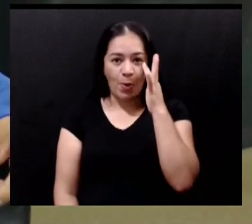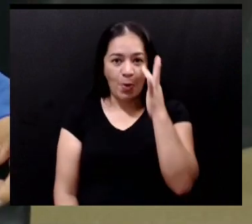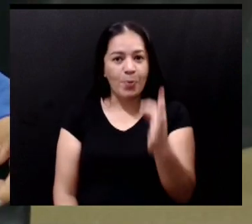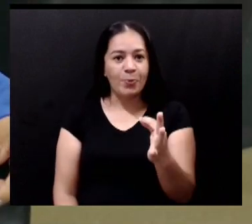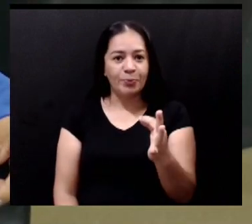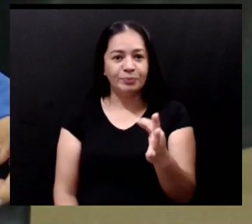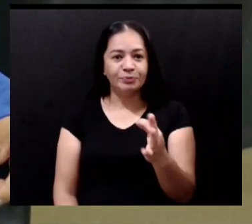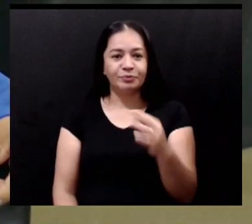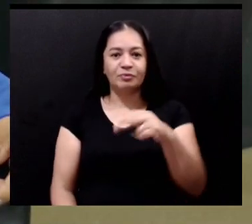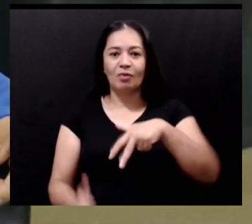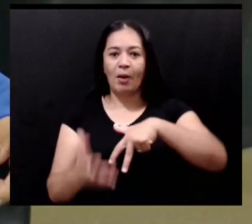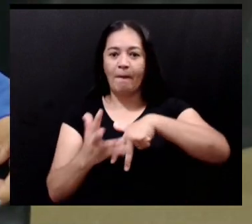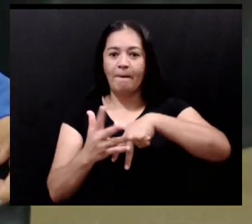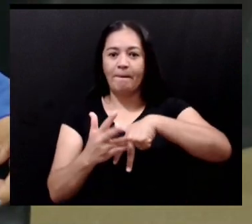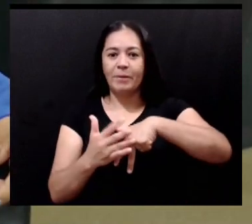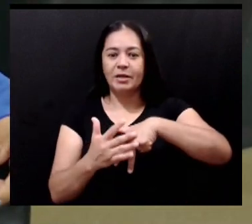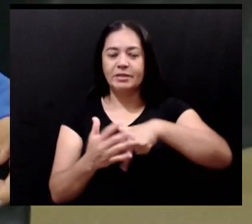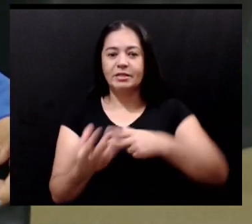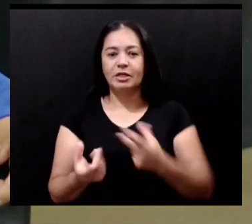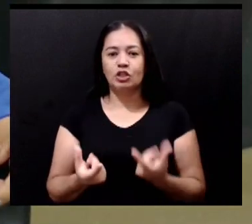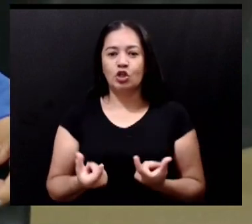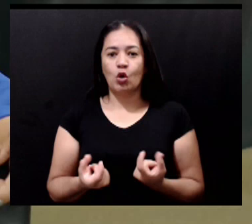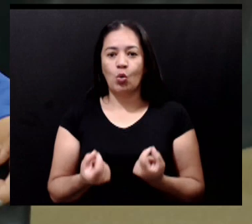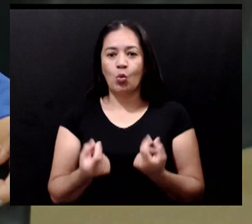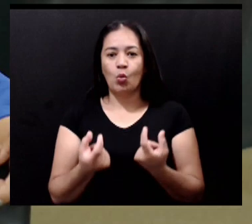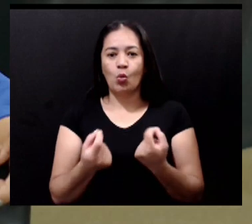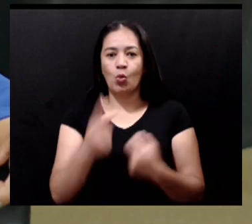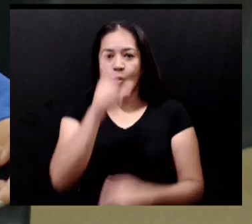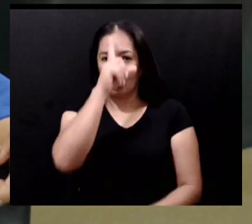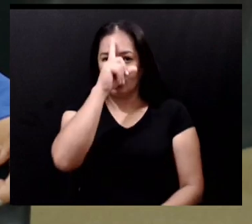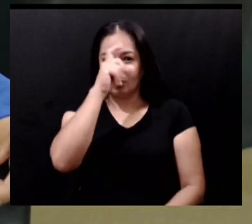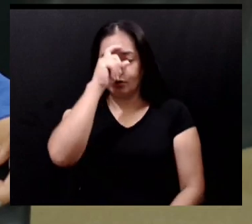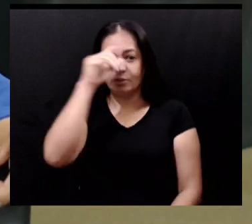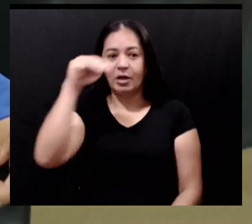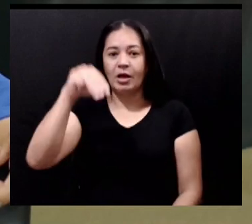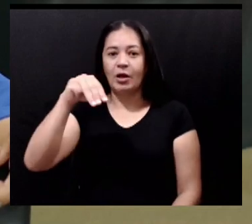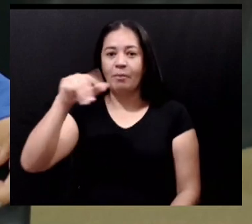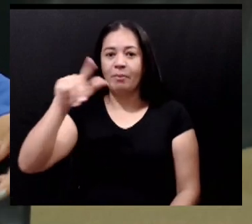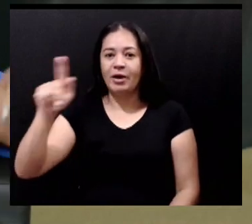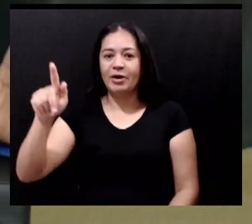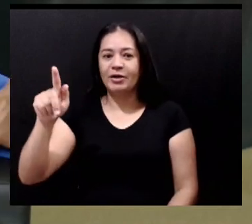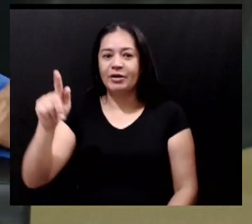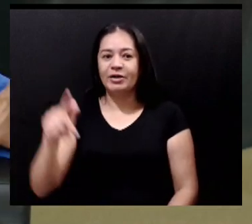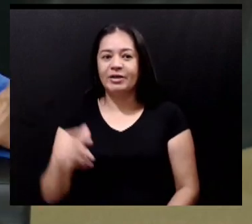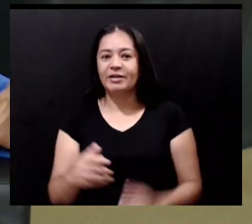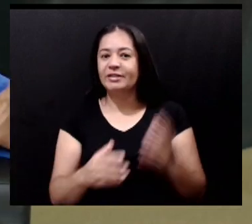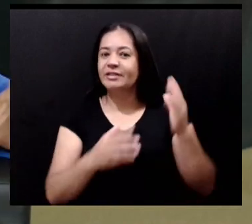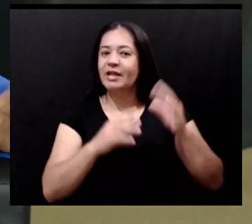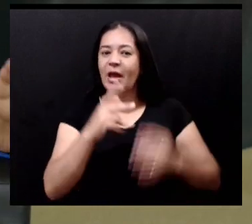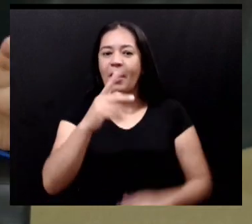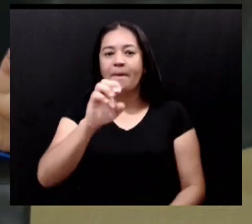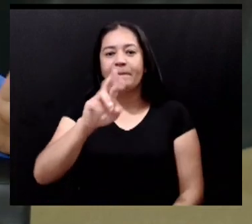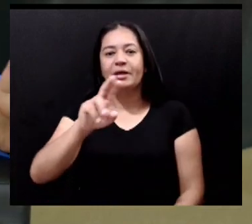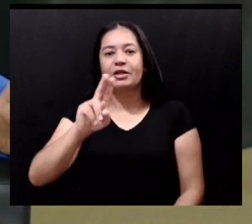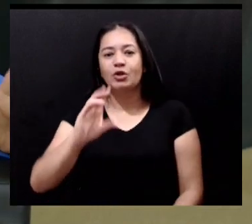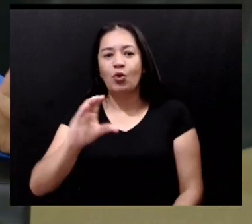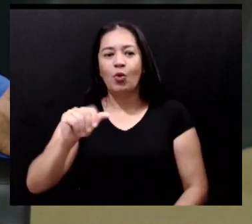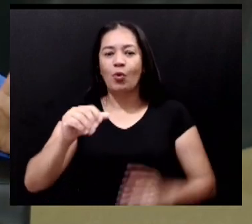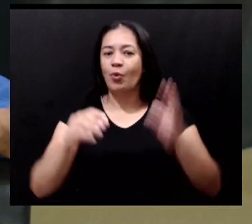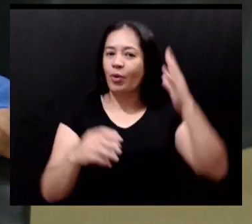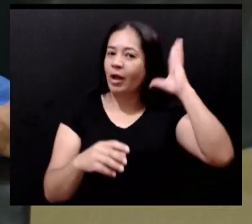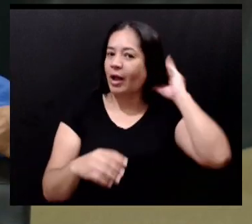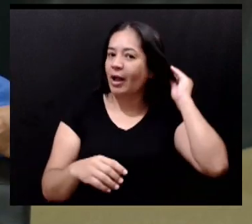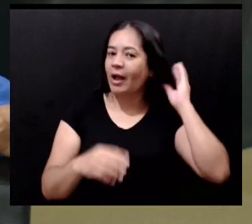oncologia do Hospital Mário Gatti vão receber perucas da ONG Cabelegria. Uma peruca pode gerar um